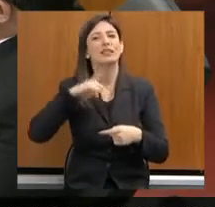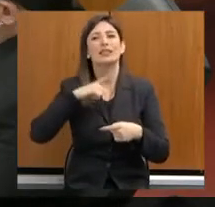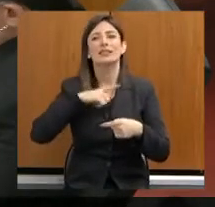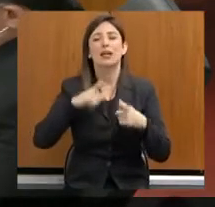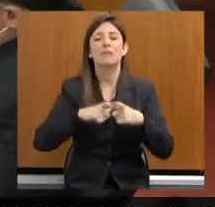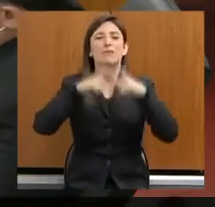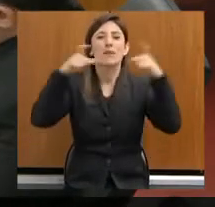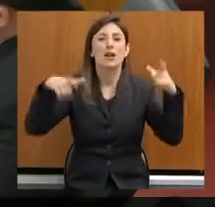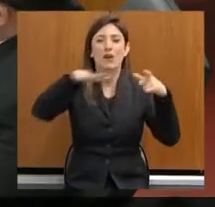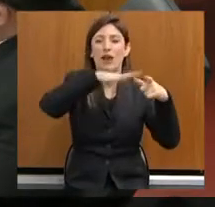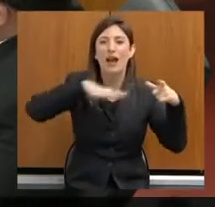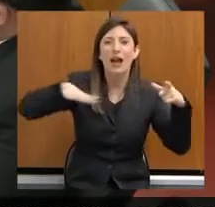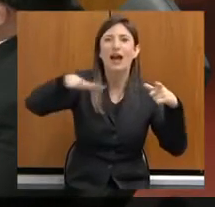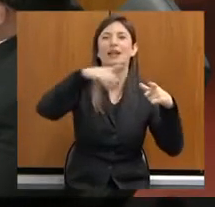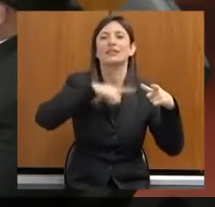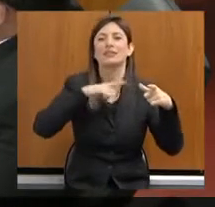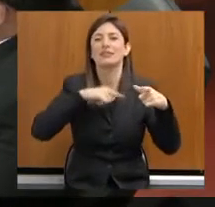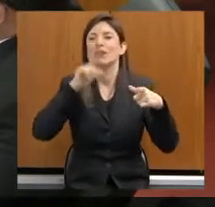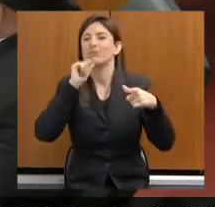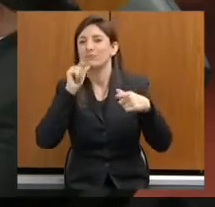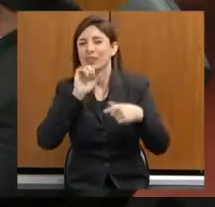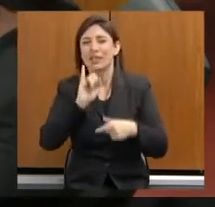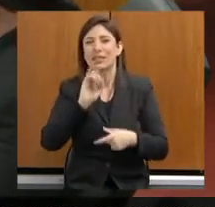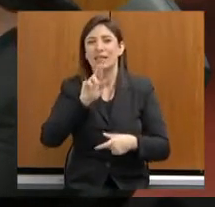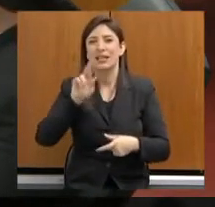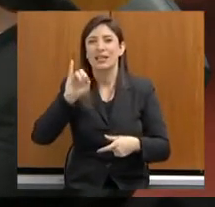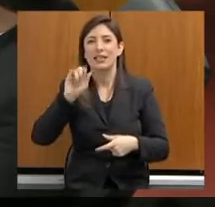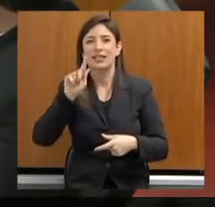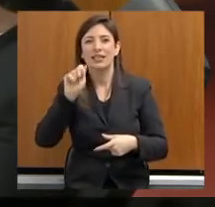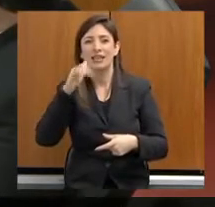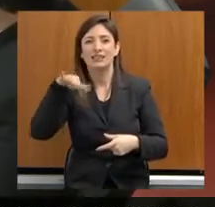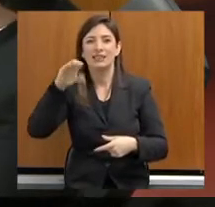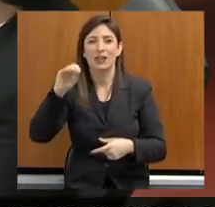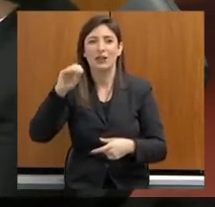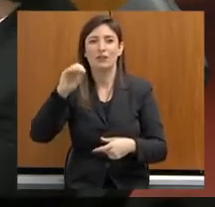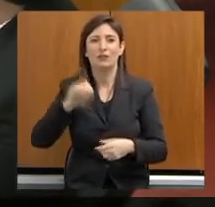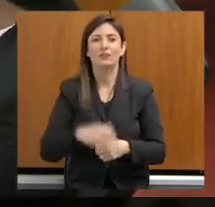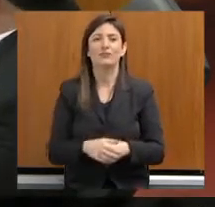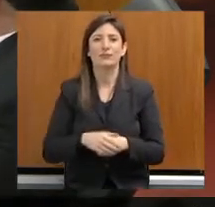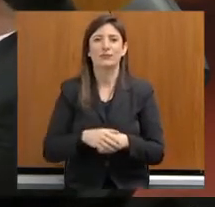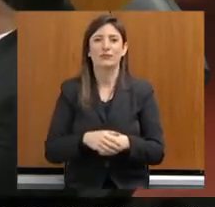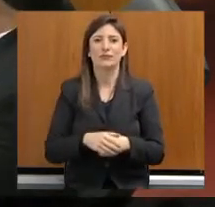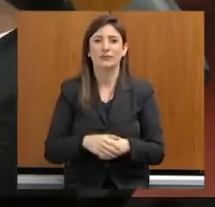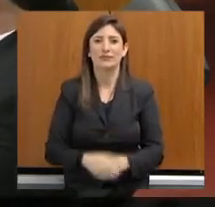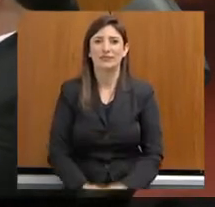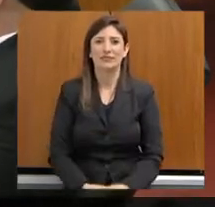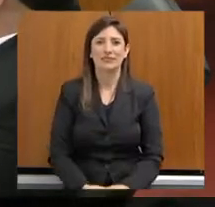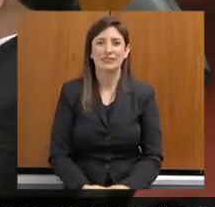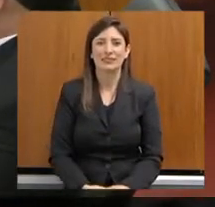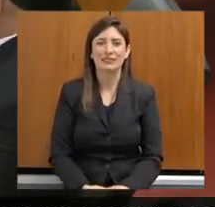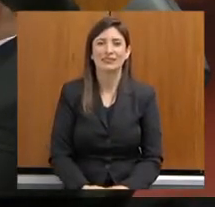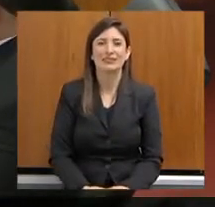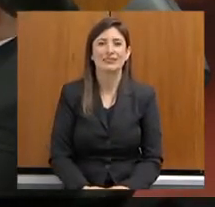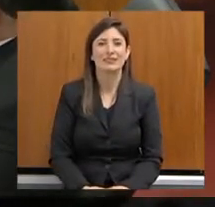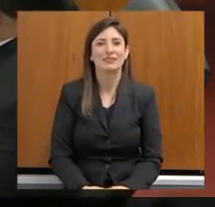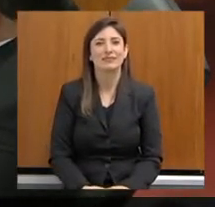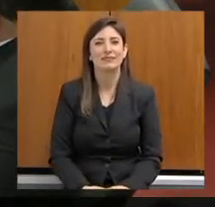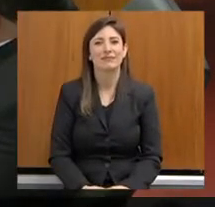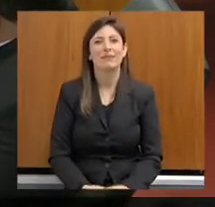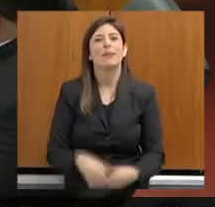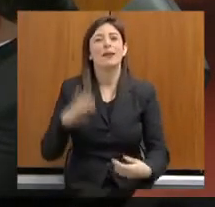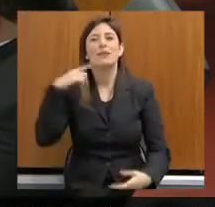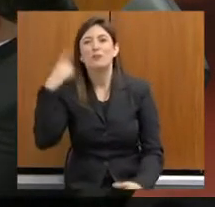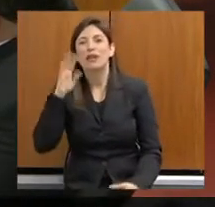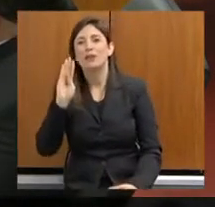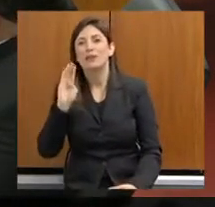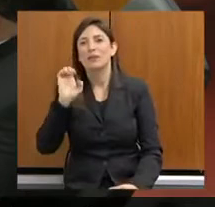aqui no Brasil é muito obrigada volta palavra Deputado Betinho vossa